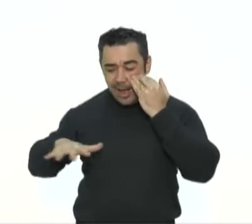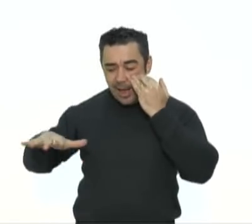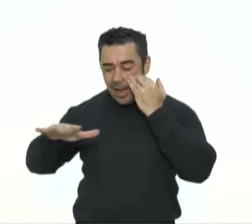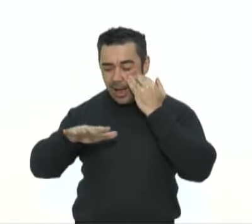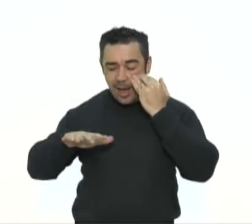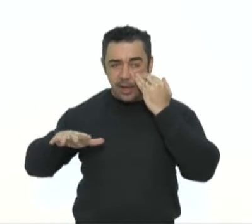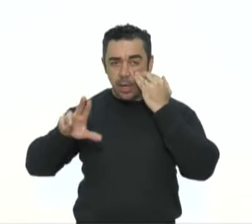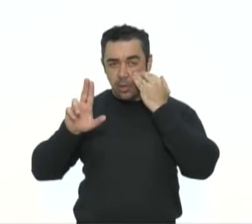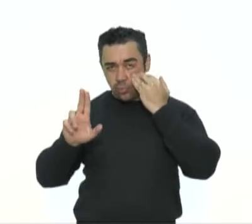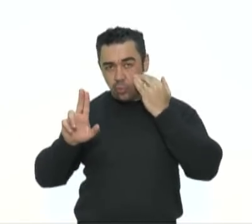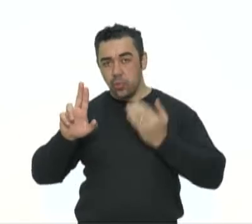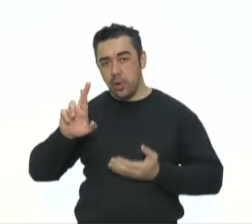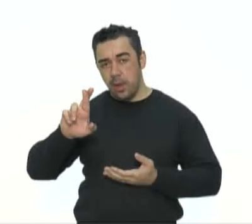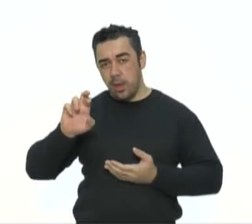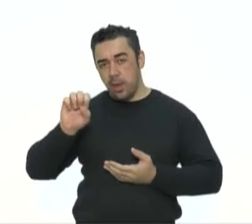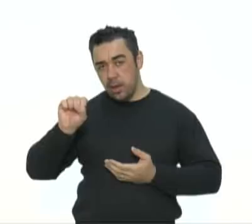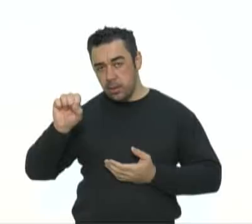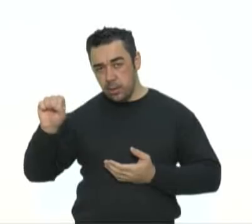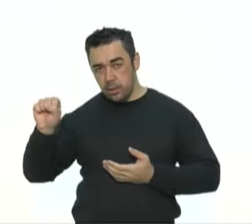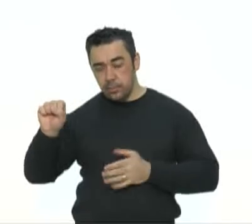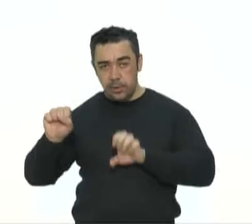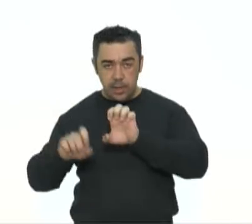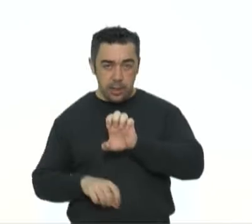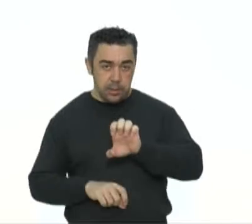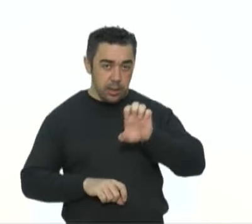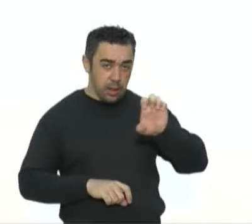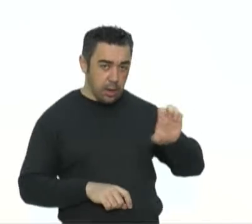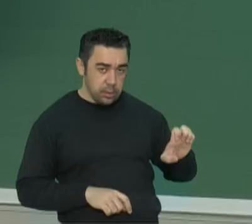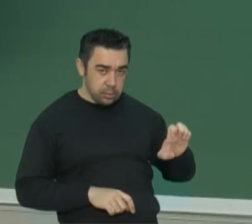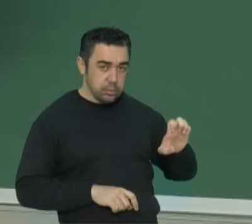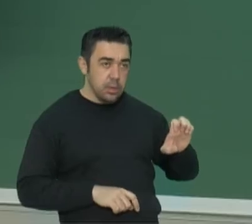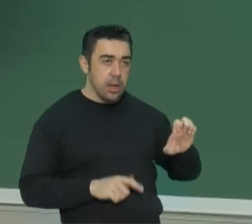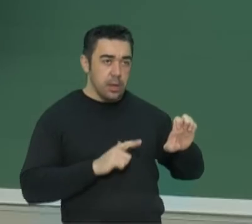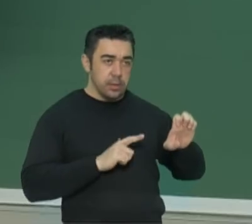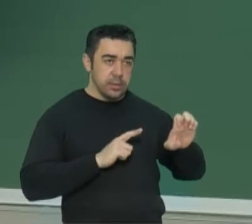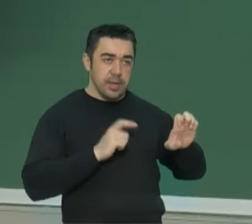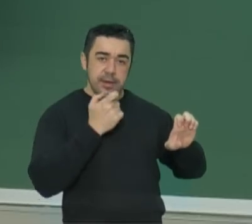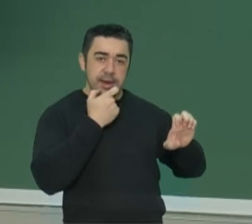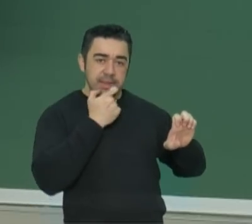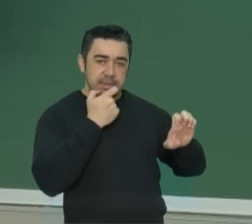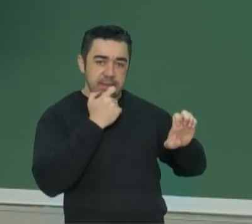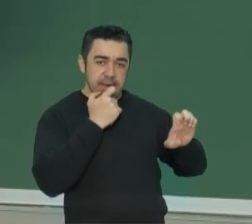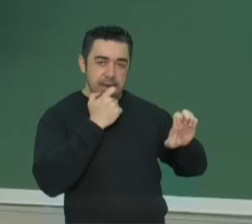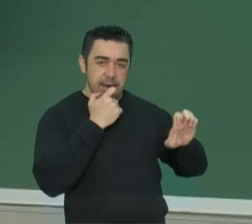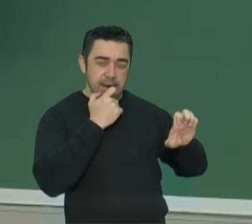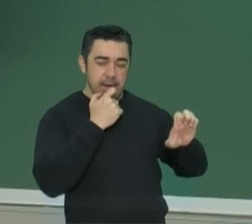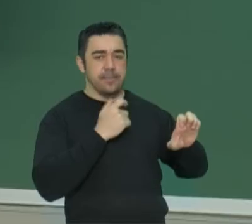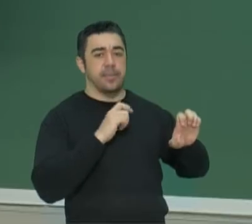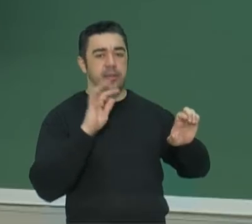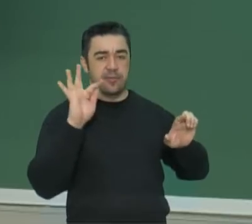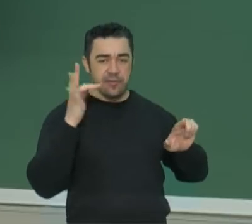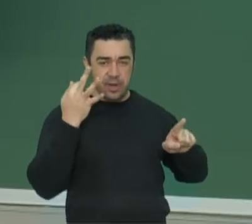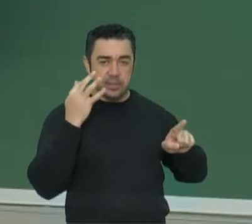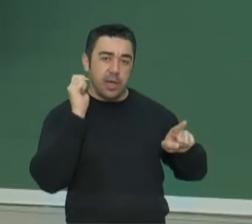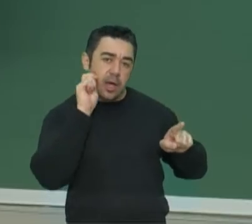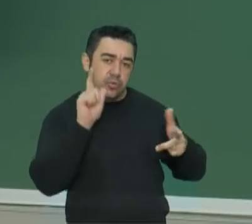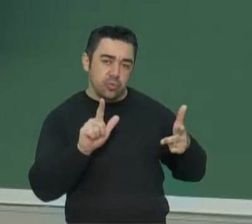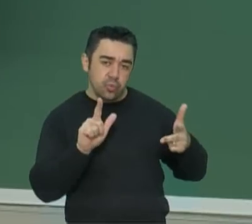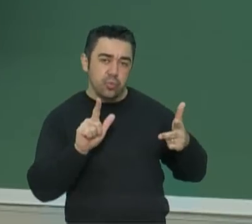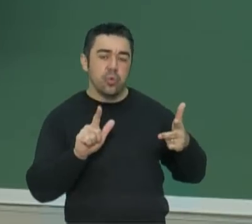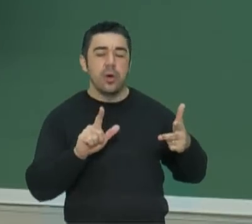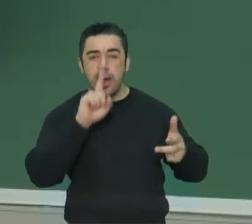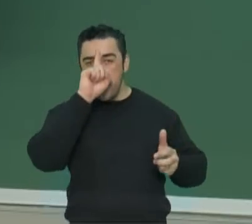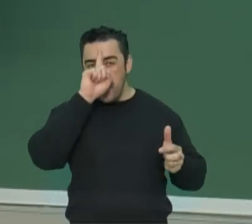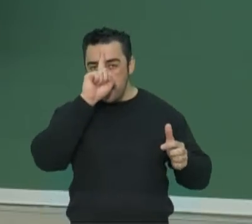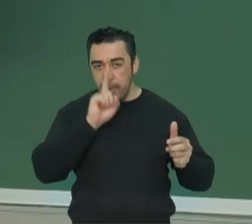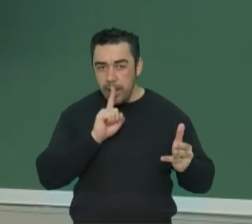ocupação soviética. Mais para o lado esquerdo você tem a zona britânica, francesa, que mais em azul, e americana, mais em